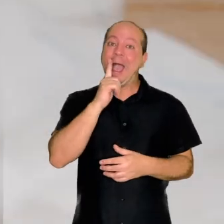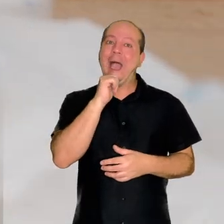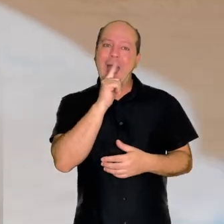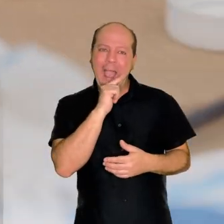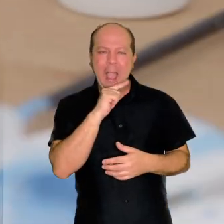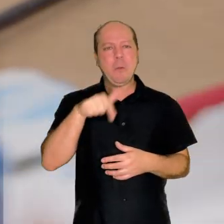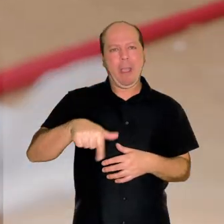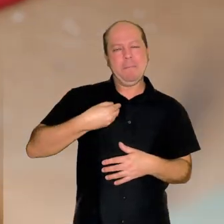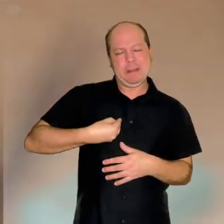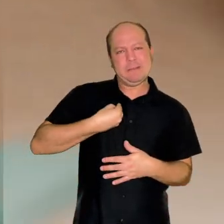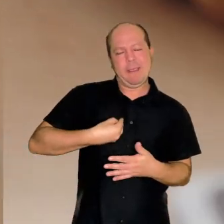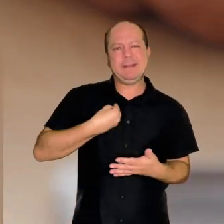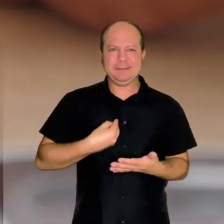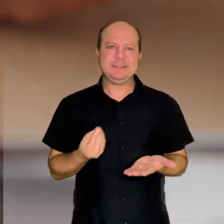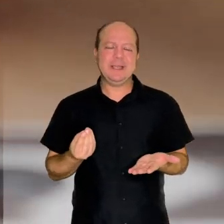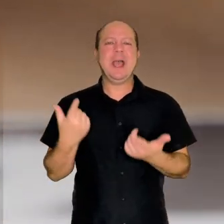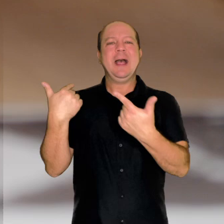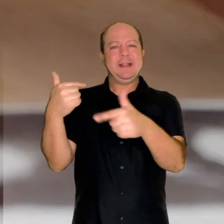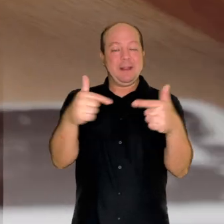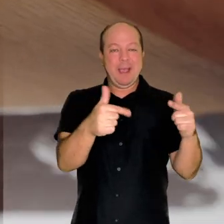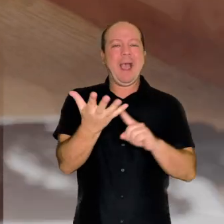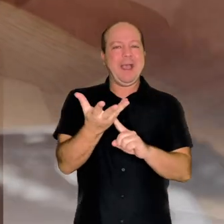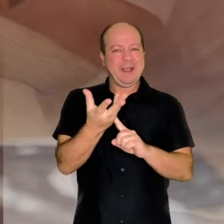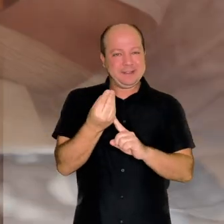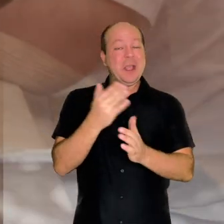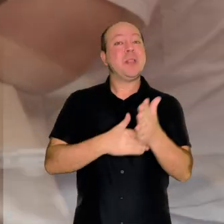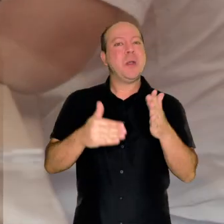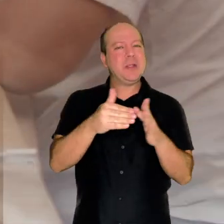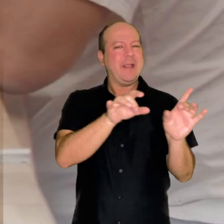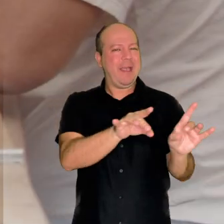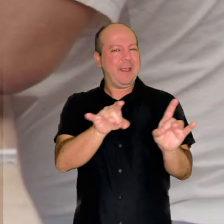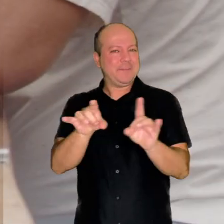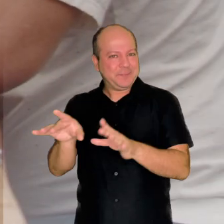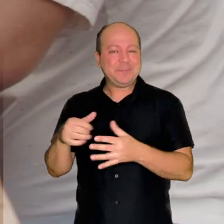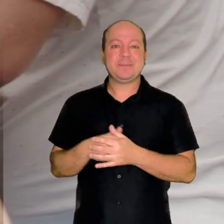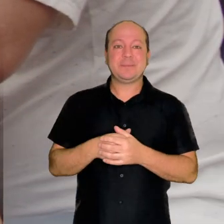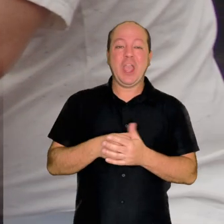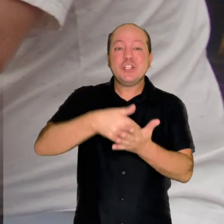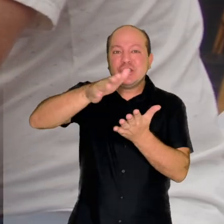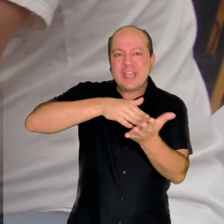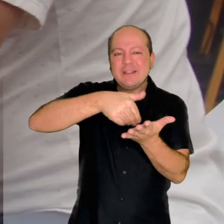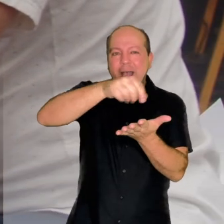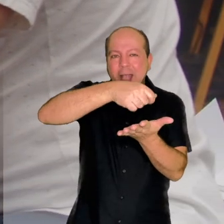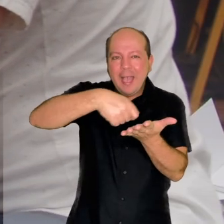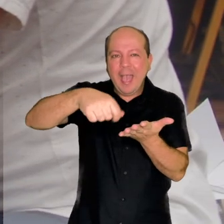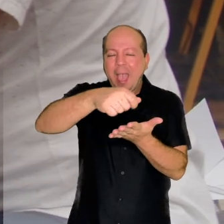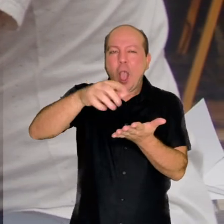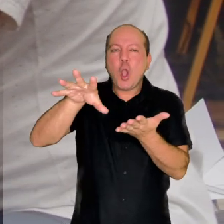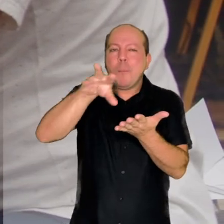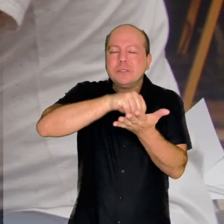Bom, a água ela está presente no trabalho artístico em todos os aspectos, tanto na tinta, né,